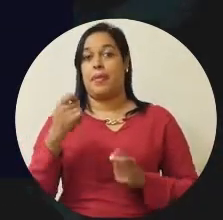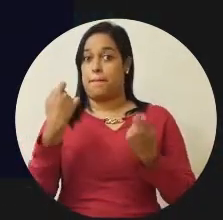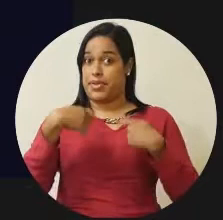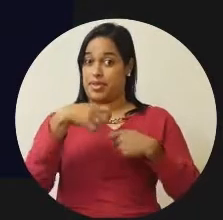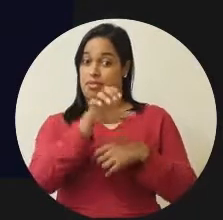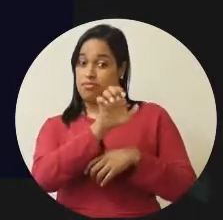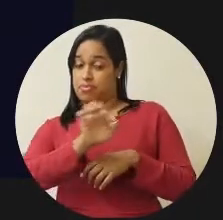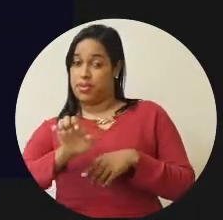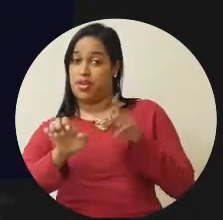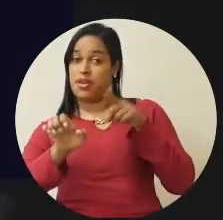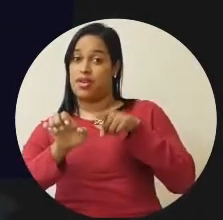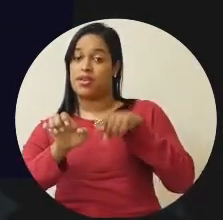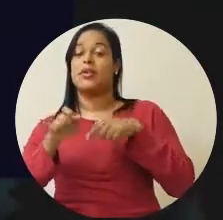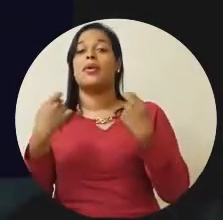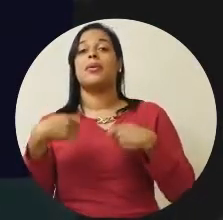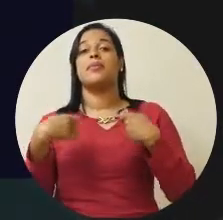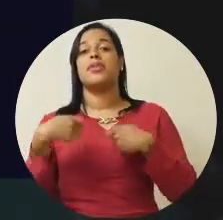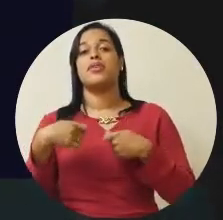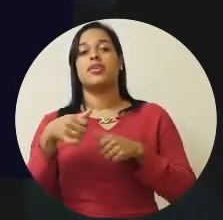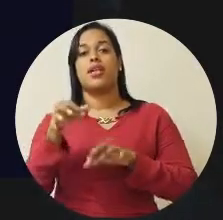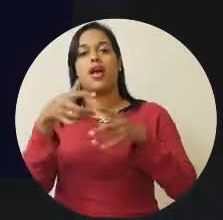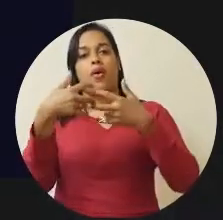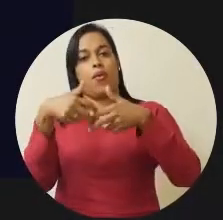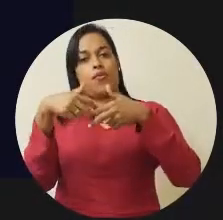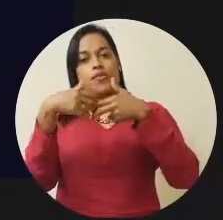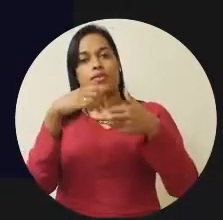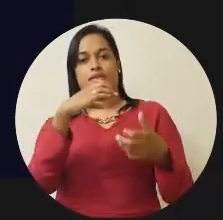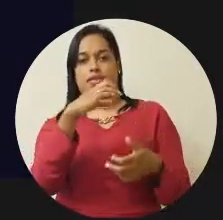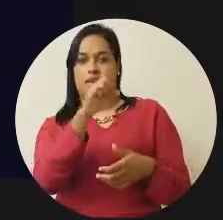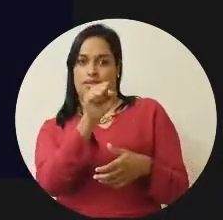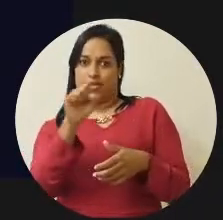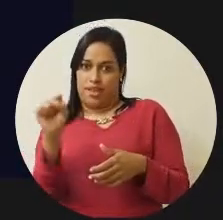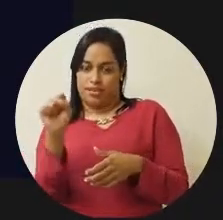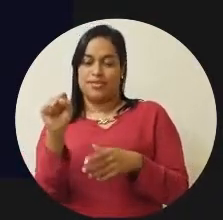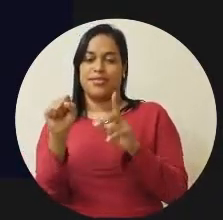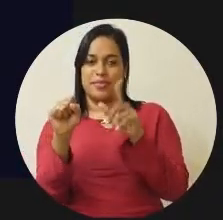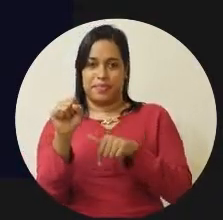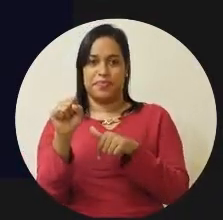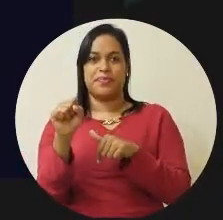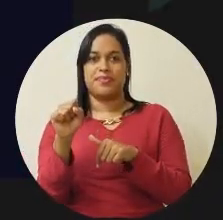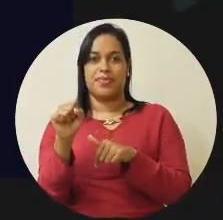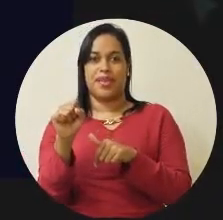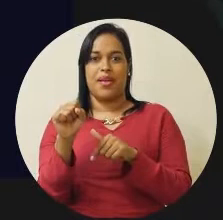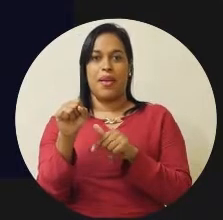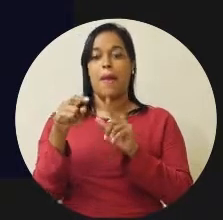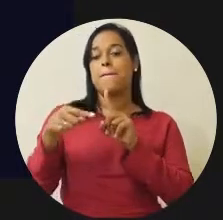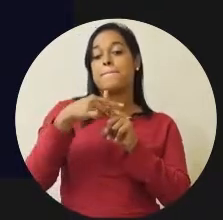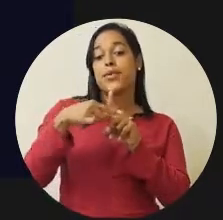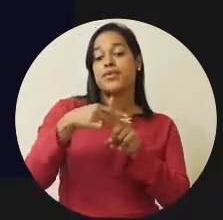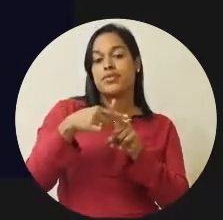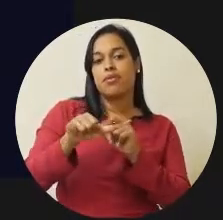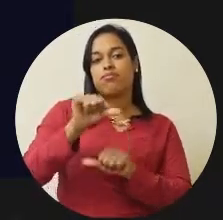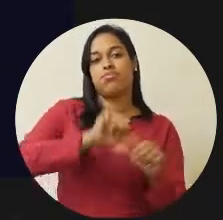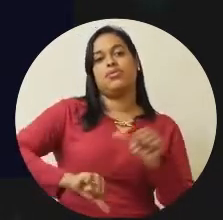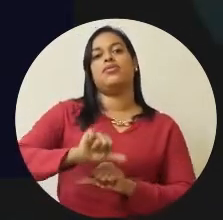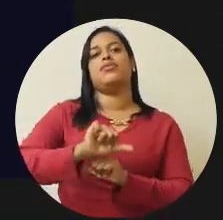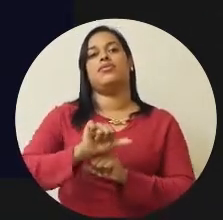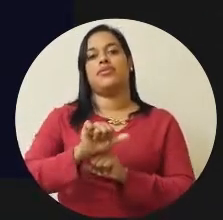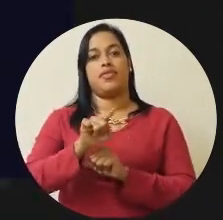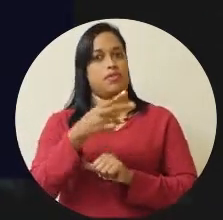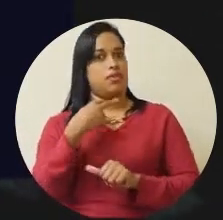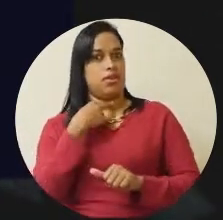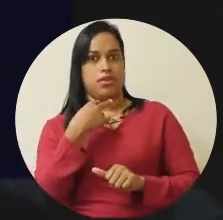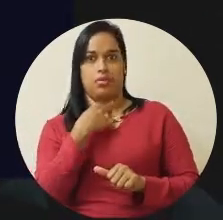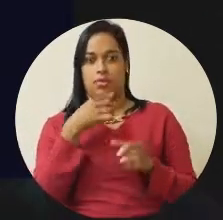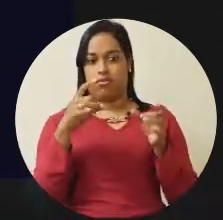deslocamento para a esquerda, o elemento ele tem que estar configurado no CSS para um position relative. Então você não